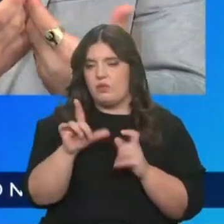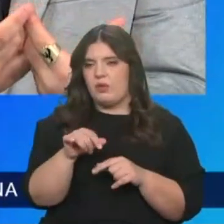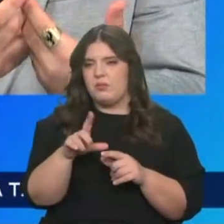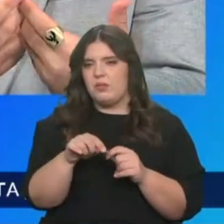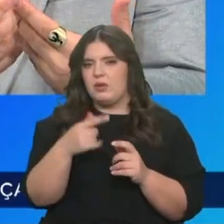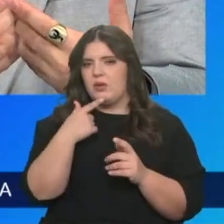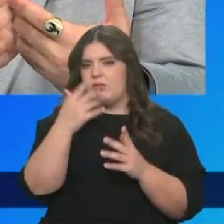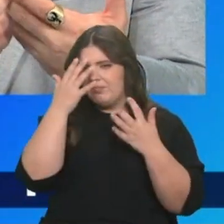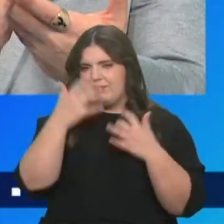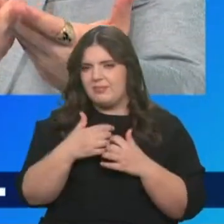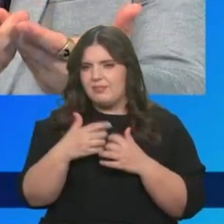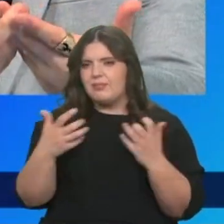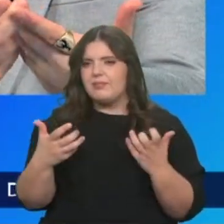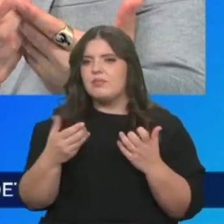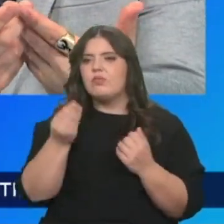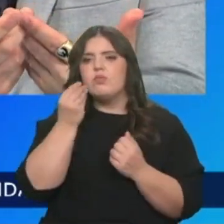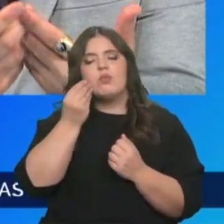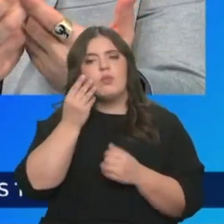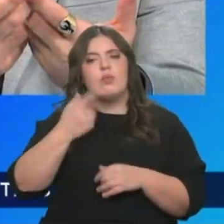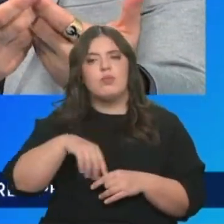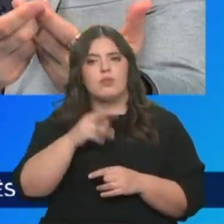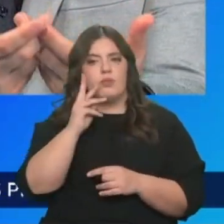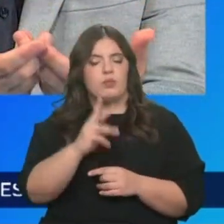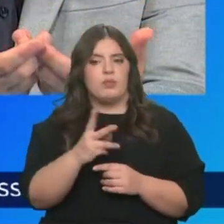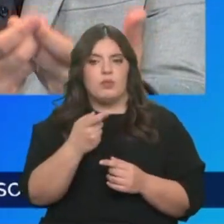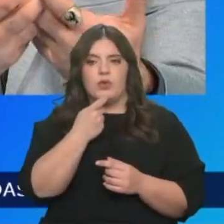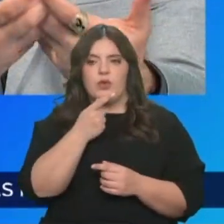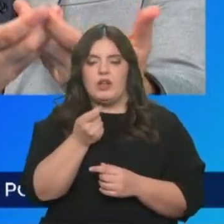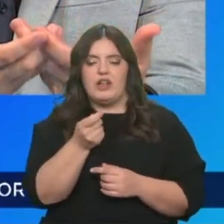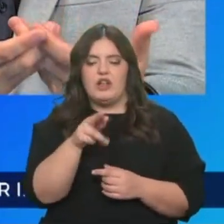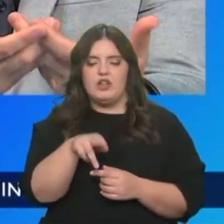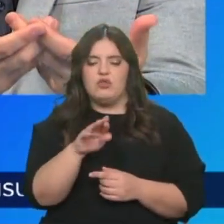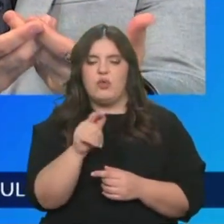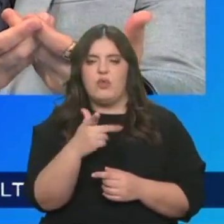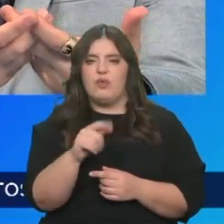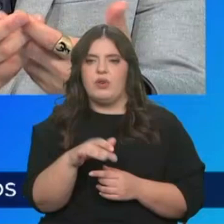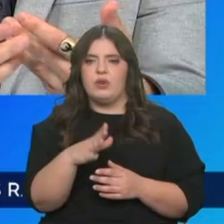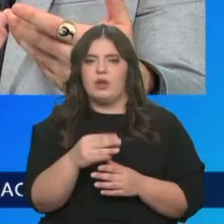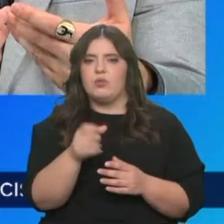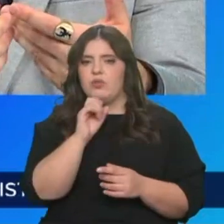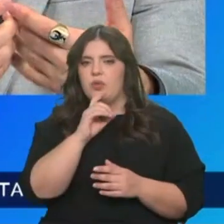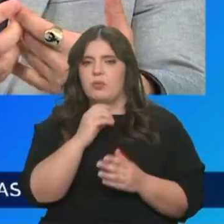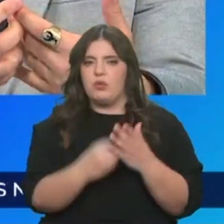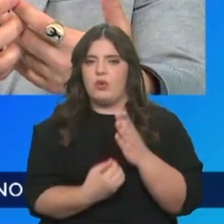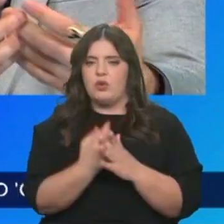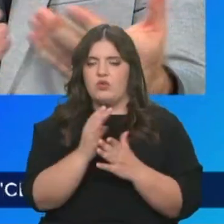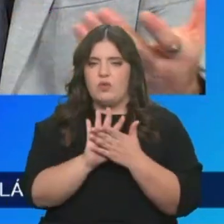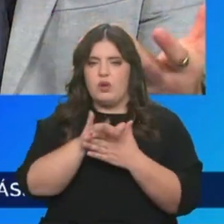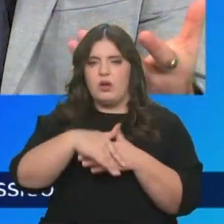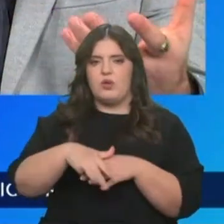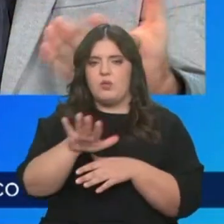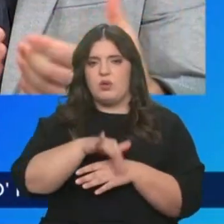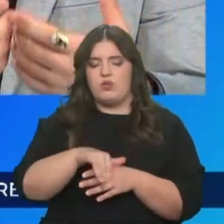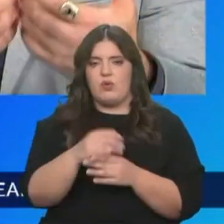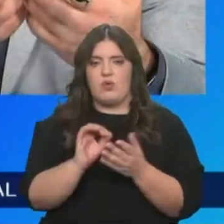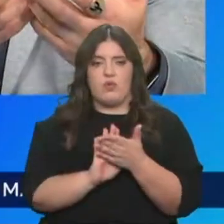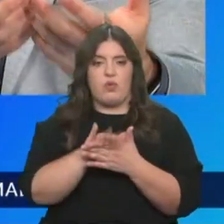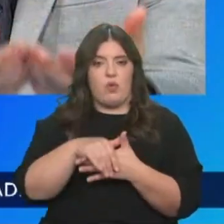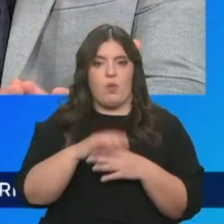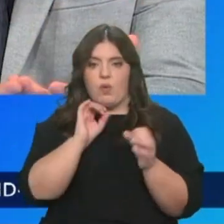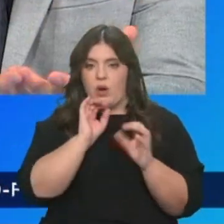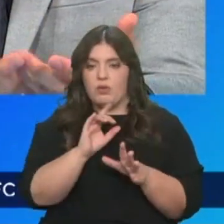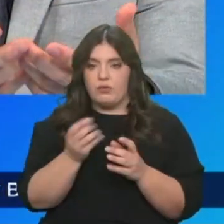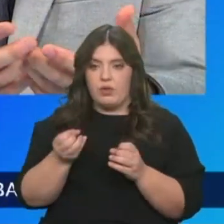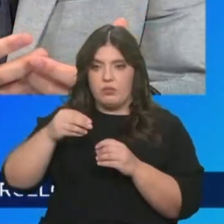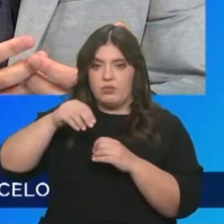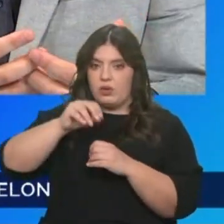questão que se coloca é: como é que nós encontramos tanto enxofre, de provavelmente origem vulcânica, numa zona que não tem vulcões? Será que foi